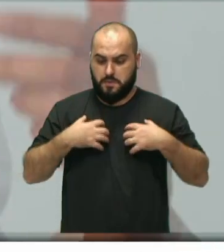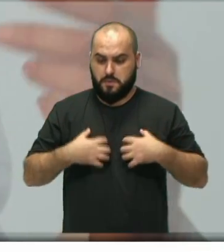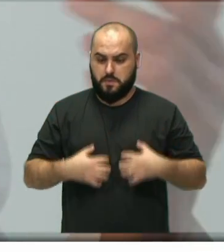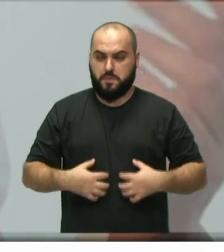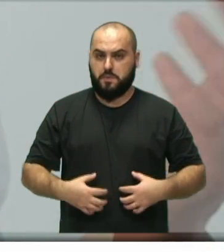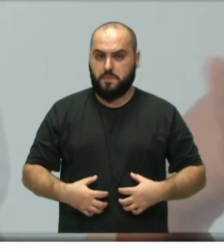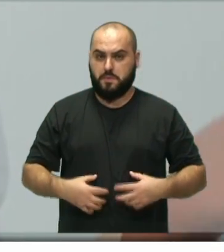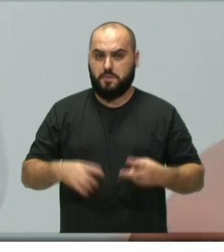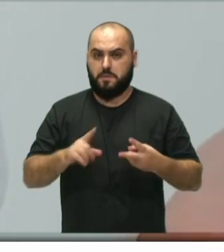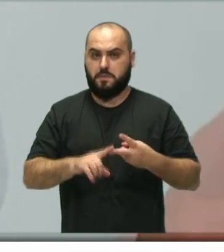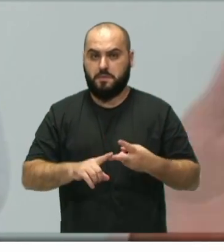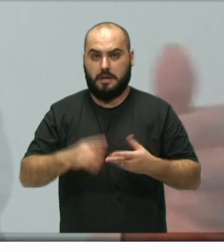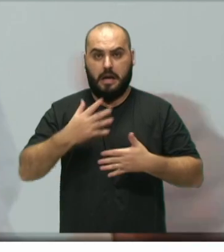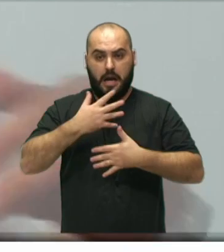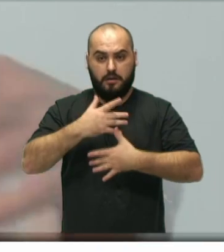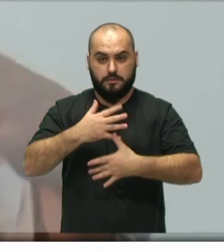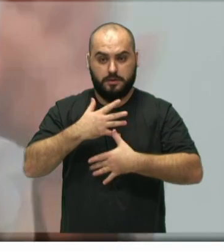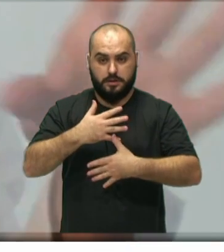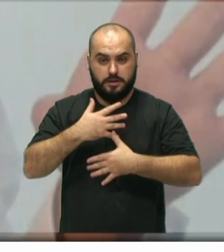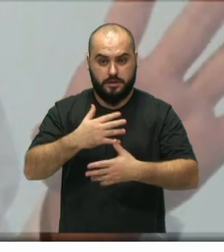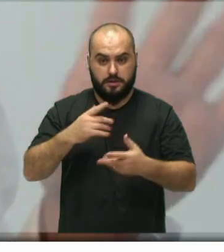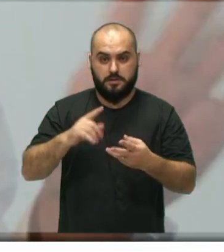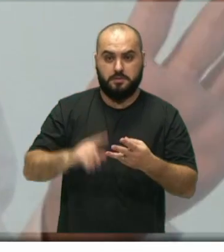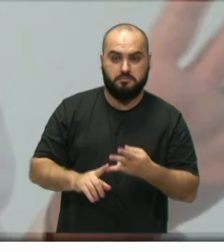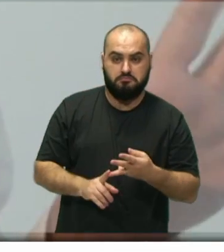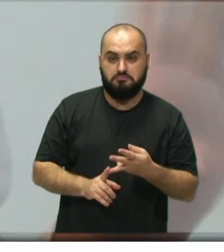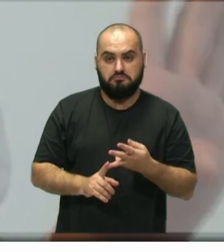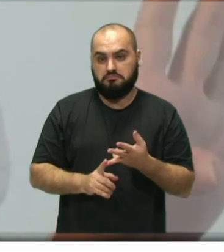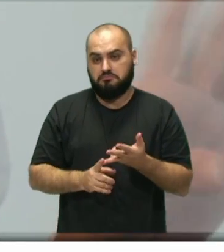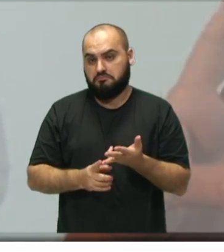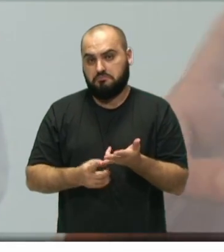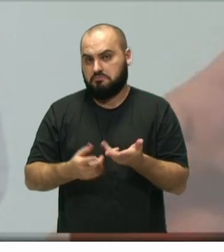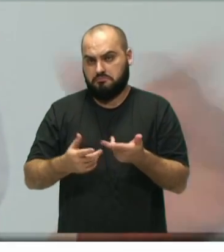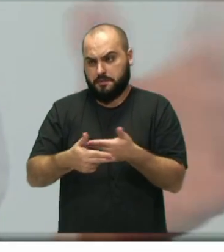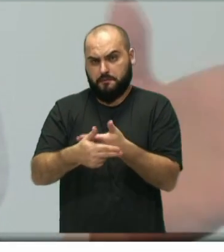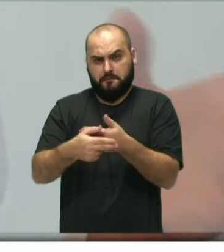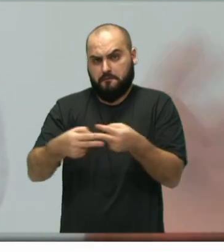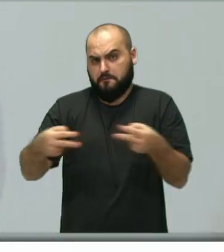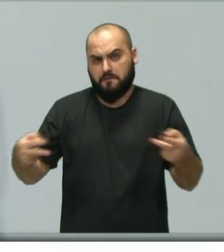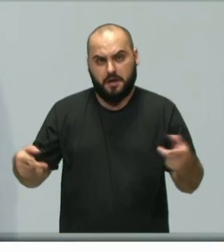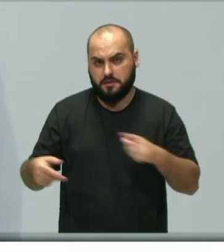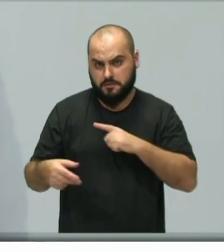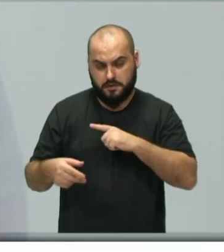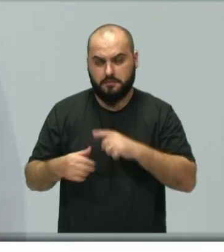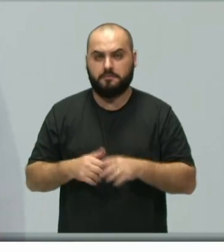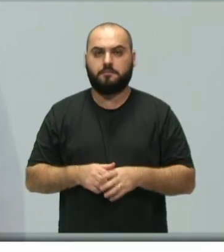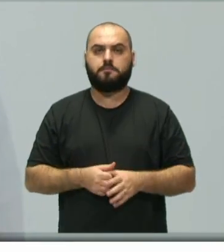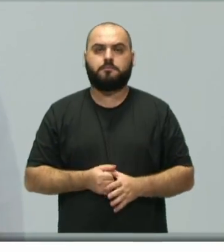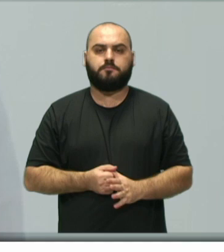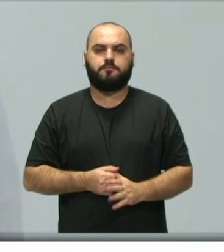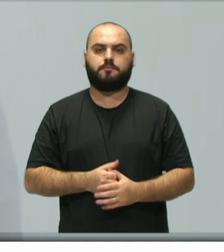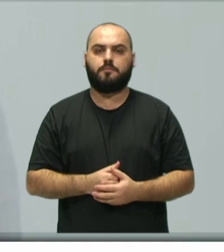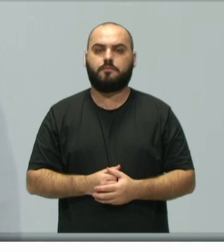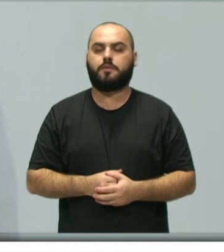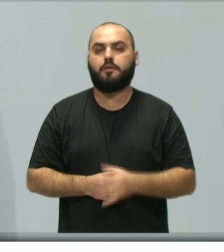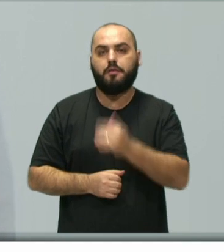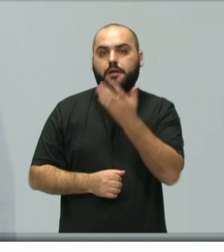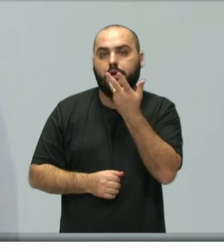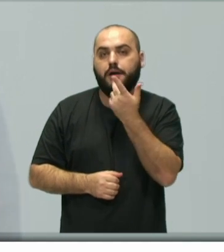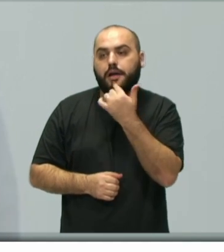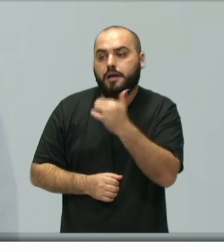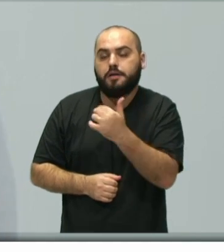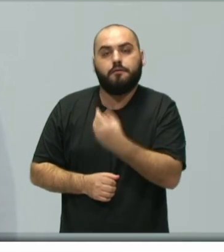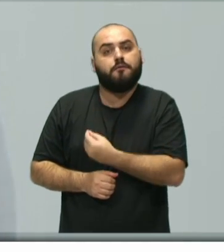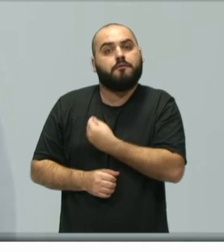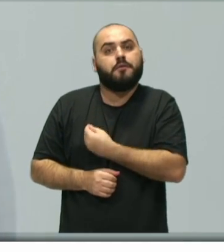física, outros autismo, super variada, se você trabalha com as crianças que estão